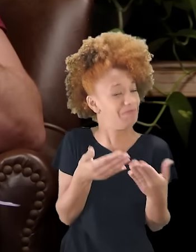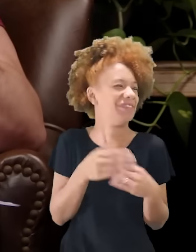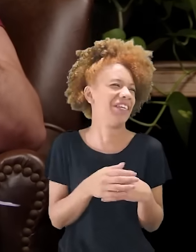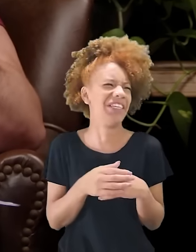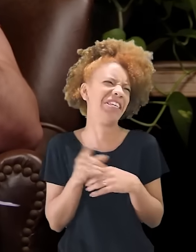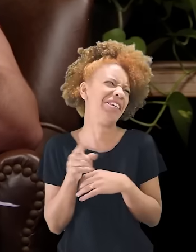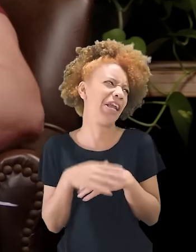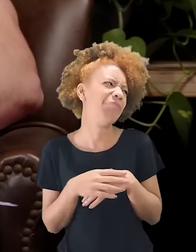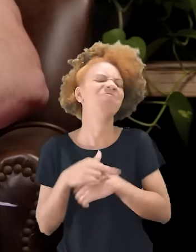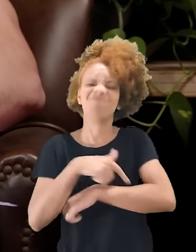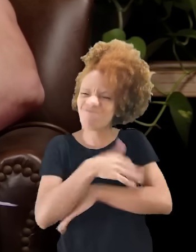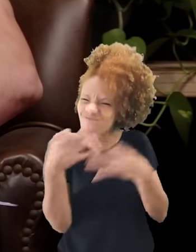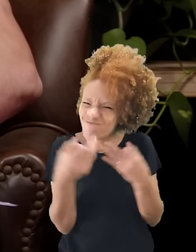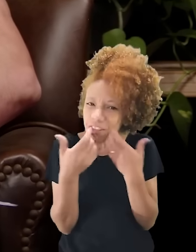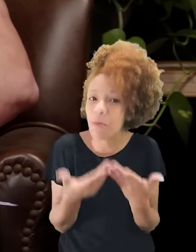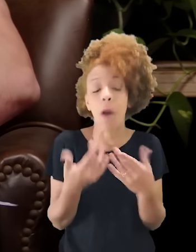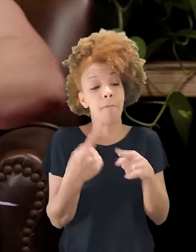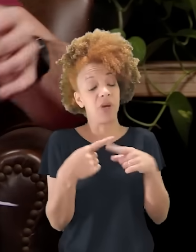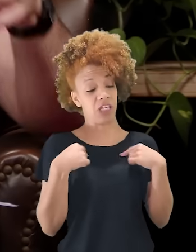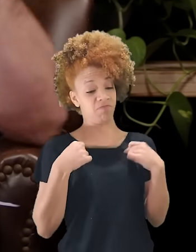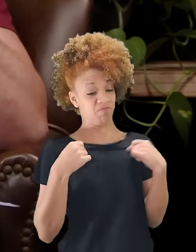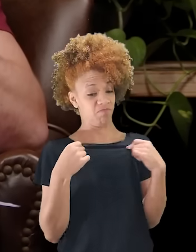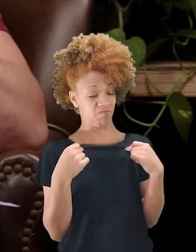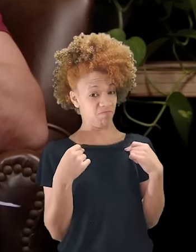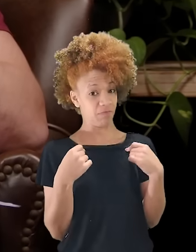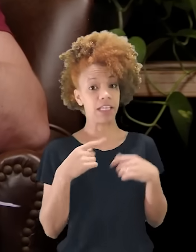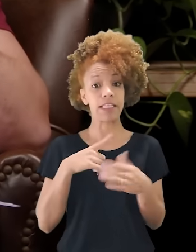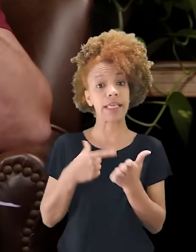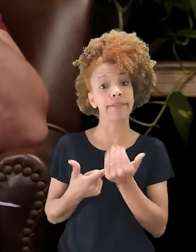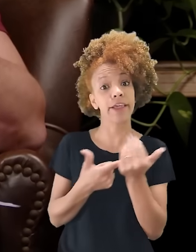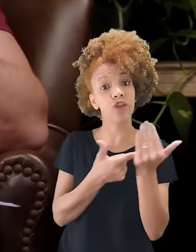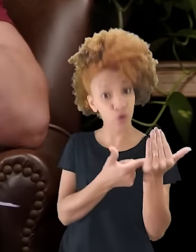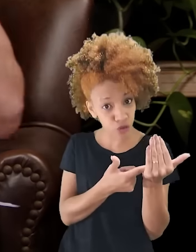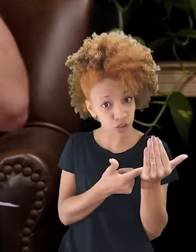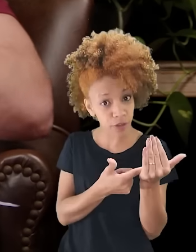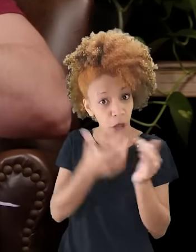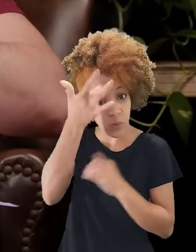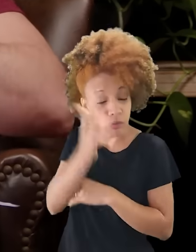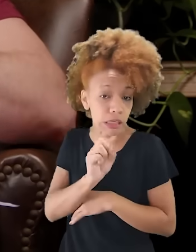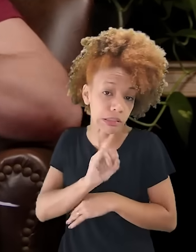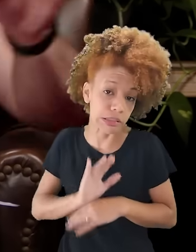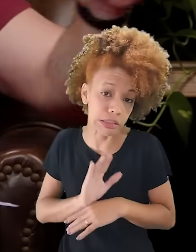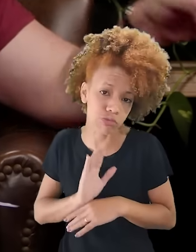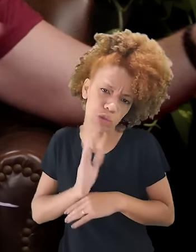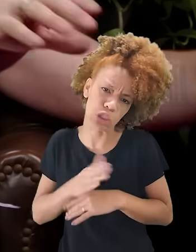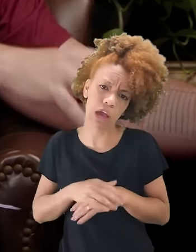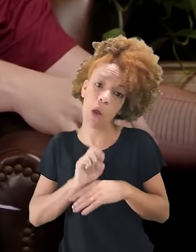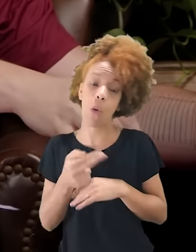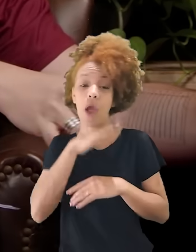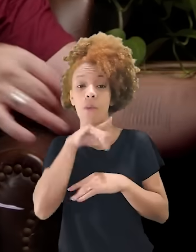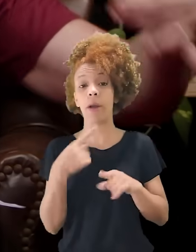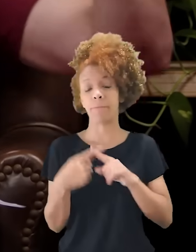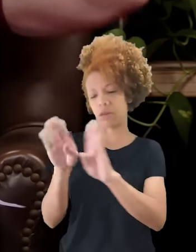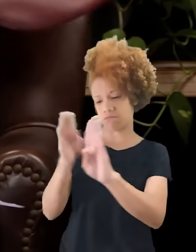insider ela é muito boa por quê Porque essa camiseta aqui que eu tô usando ela tem tecnologia não sei se isso já é uma tendência já foi fala Não isso da é ruim que é você